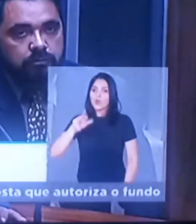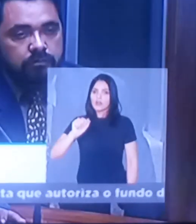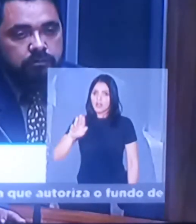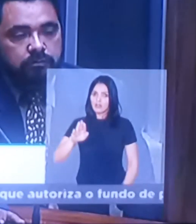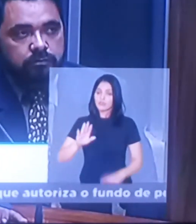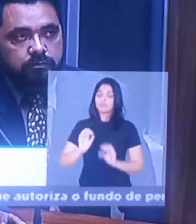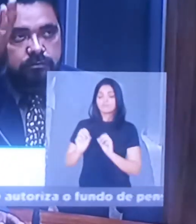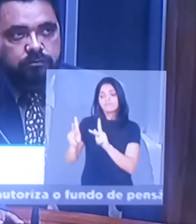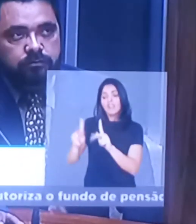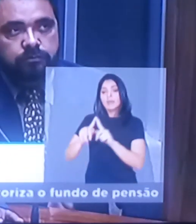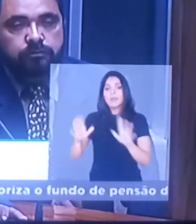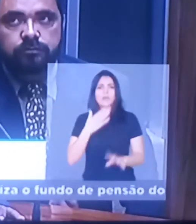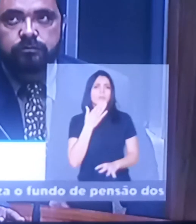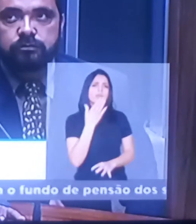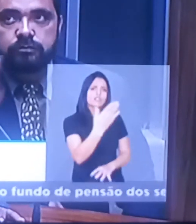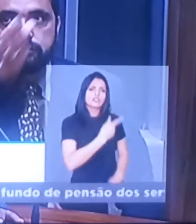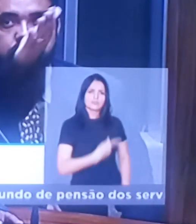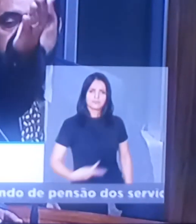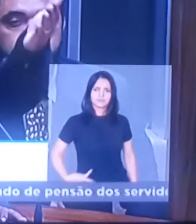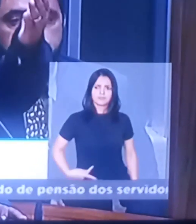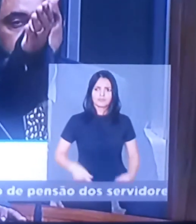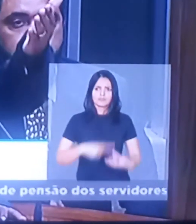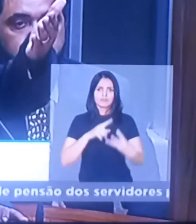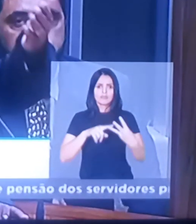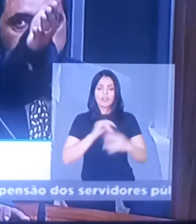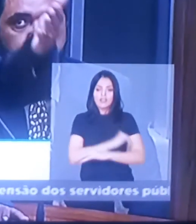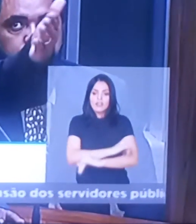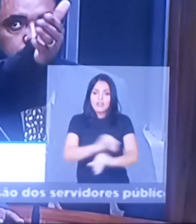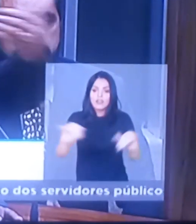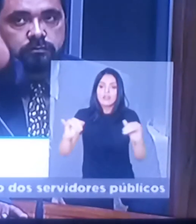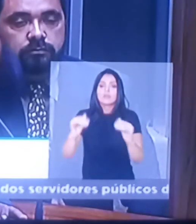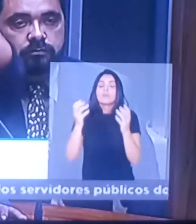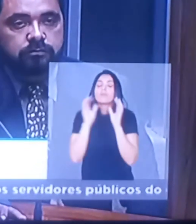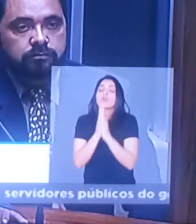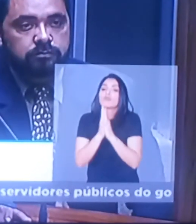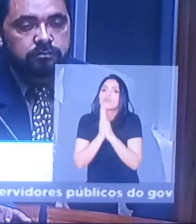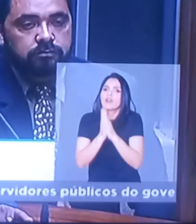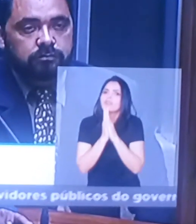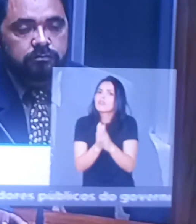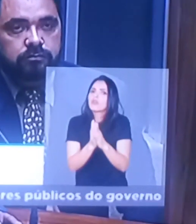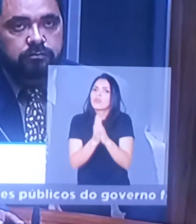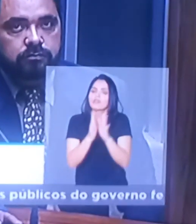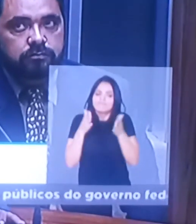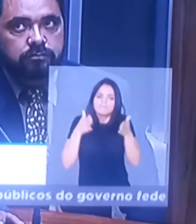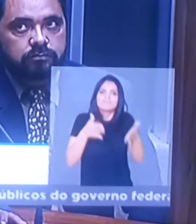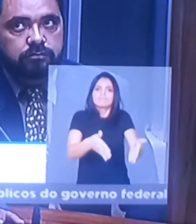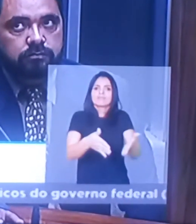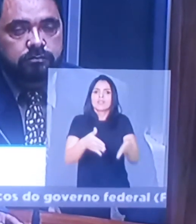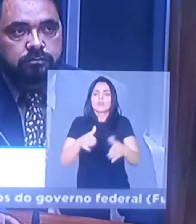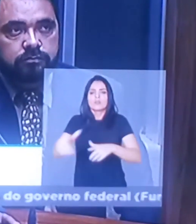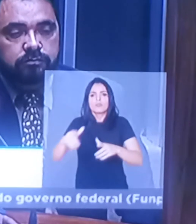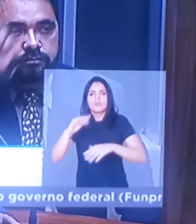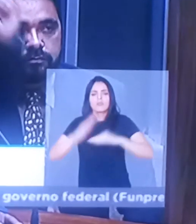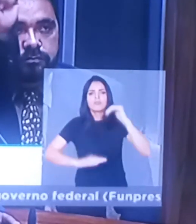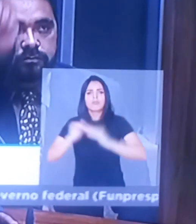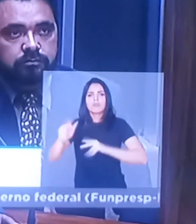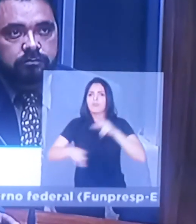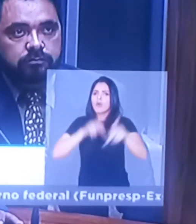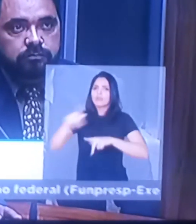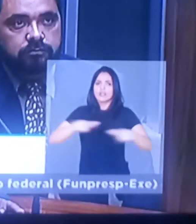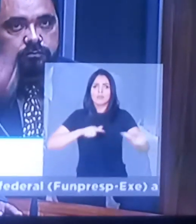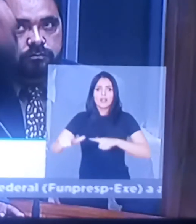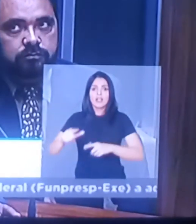Mas eu quero pedir, presidente, interceda por esses trabalhadores, por nós, o povo que está lá fora. Só dentro